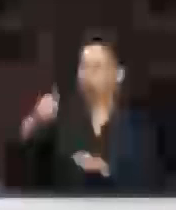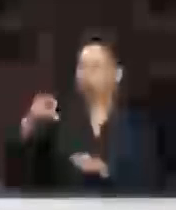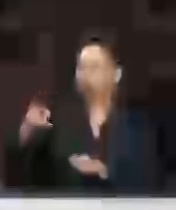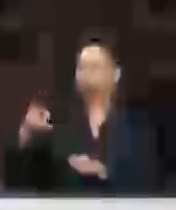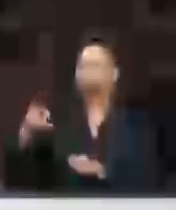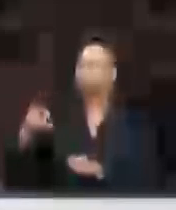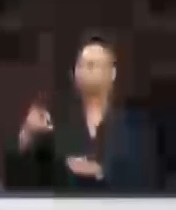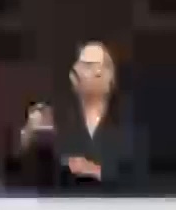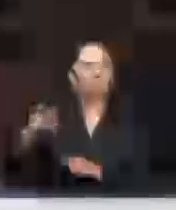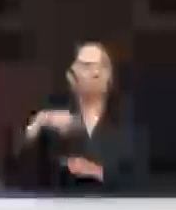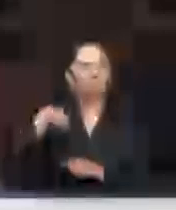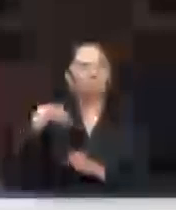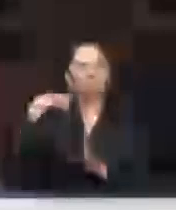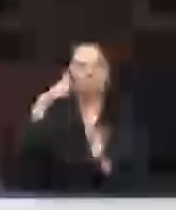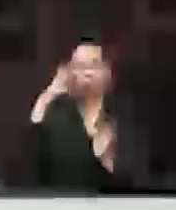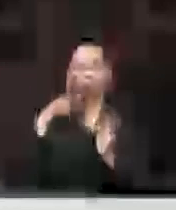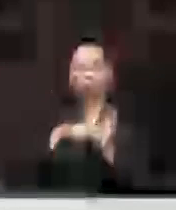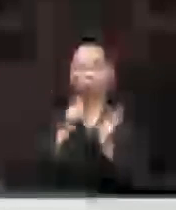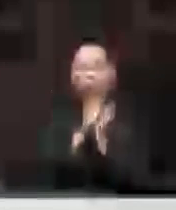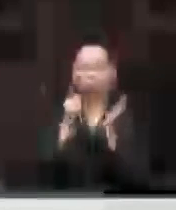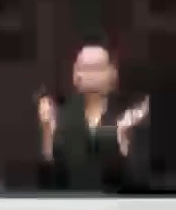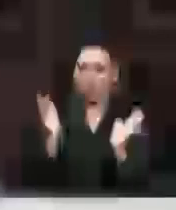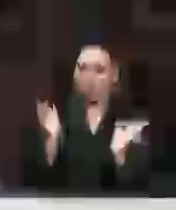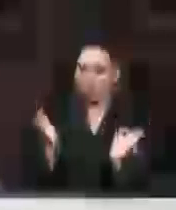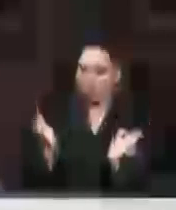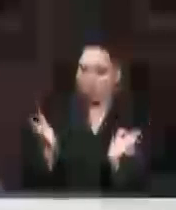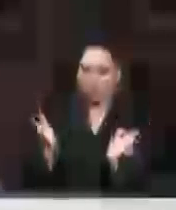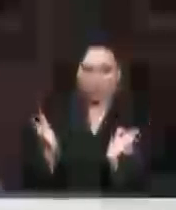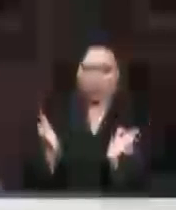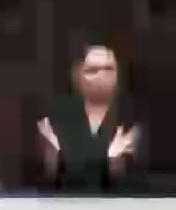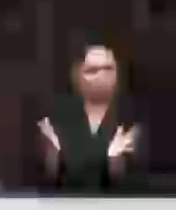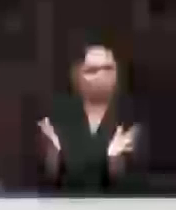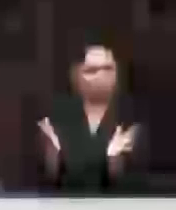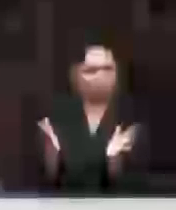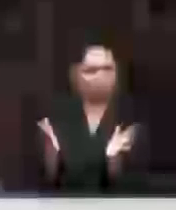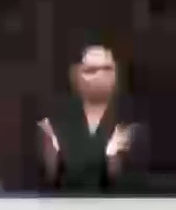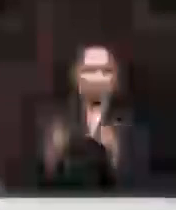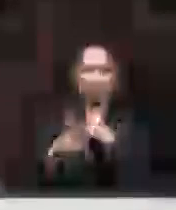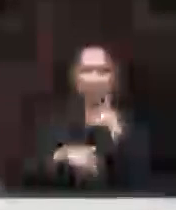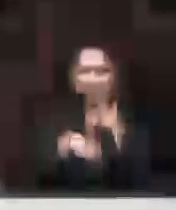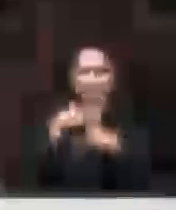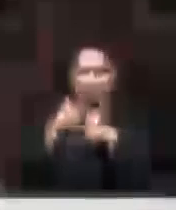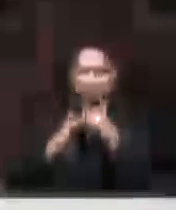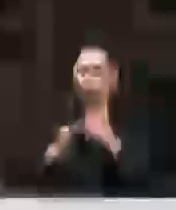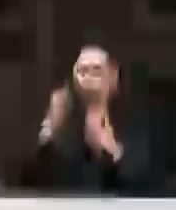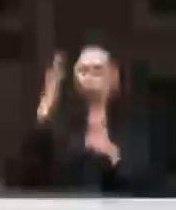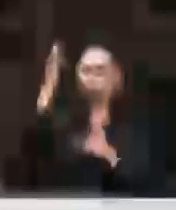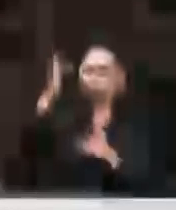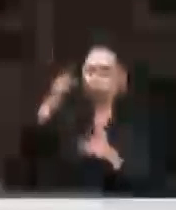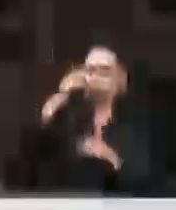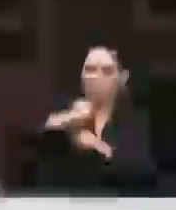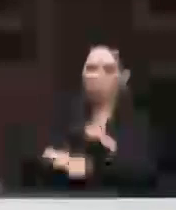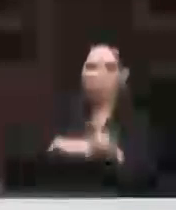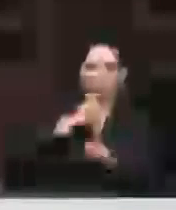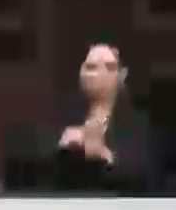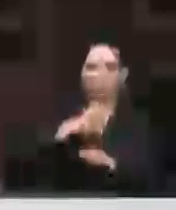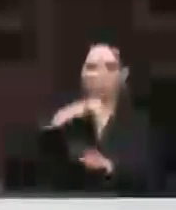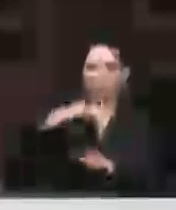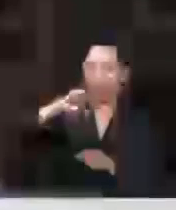Estima a receita e fixa a despesa no estado do Rio de